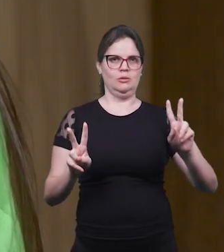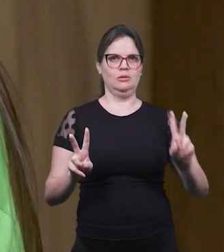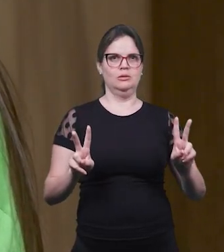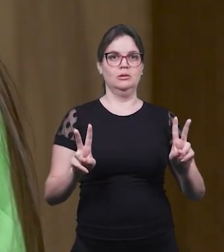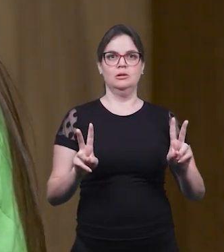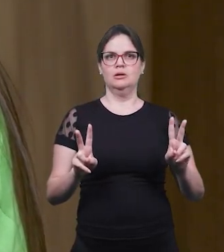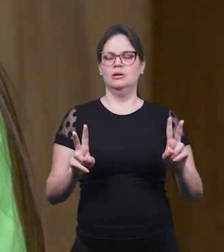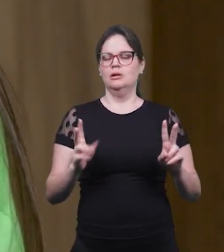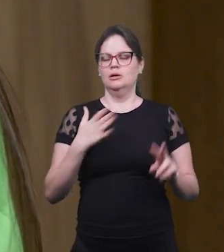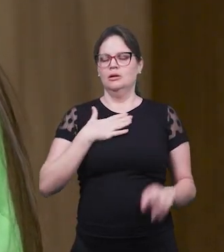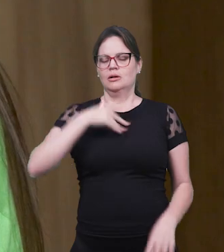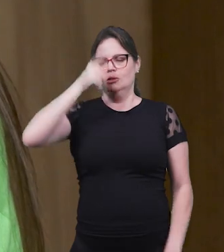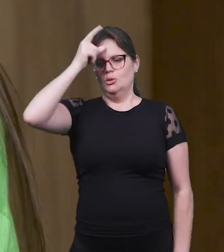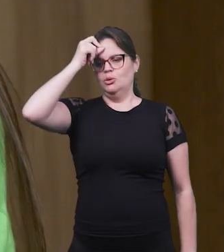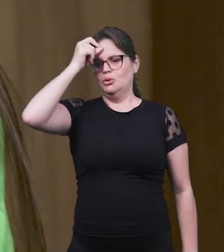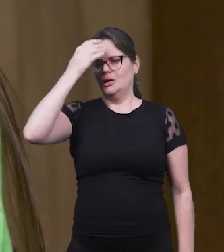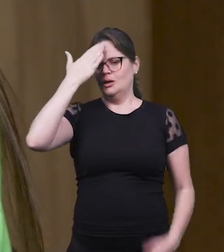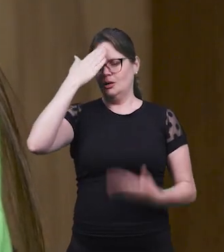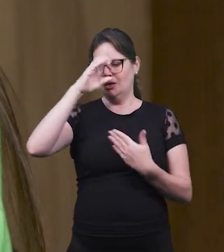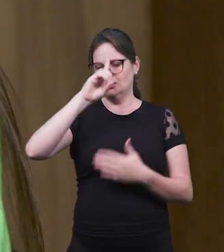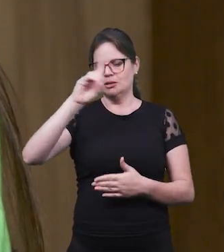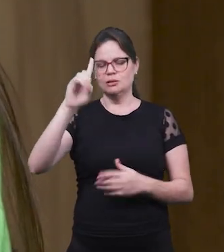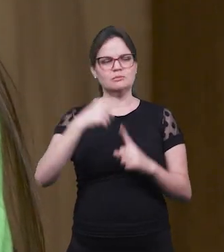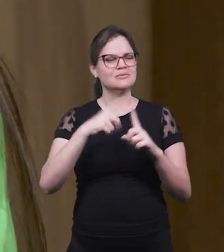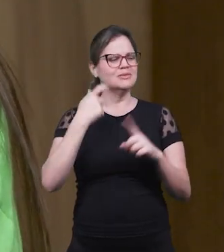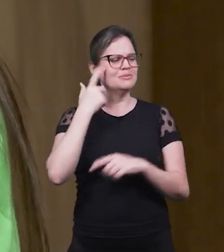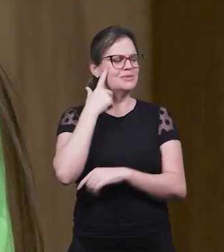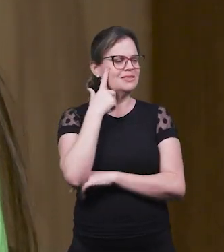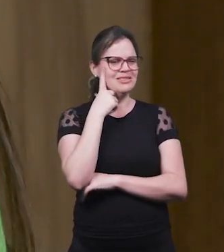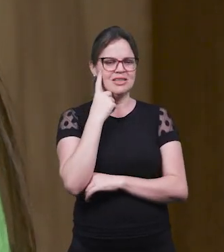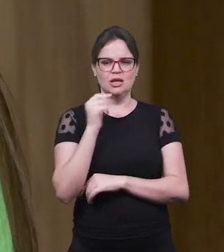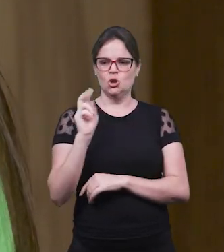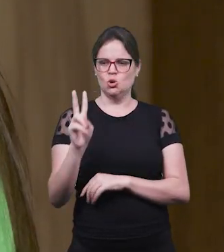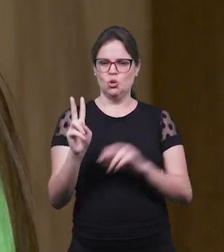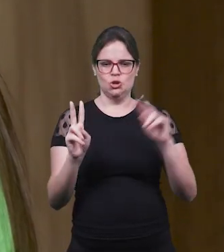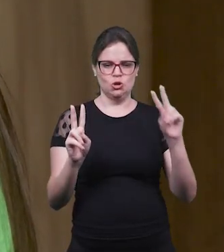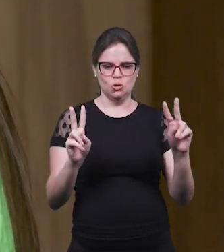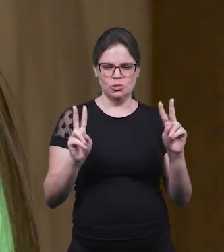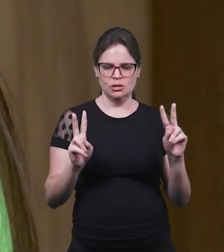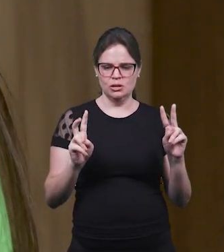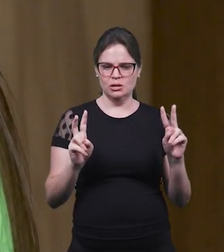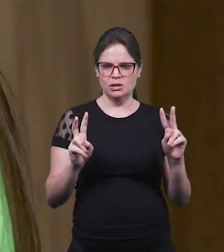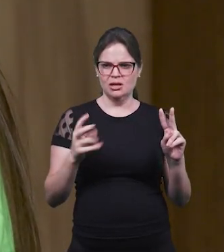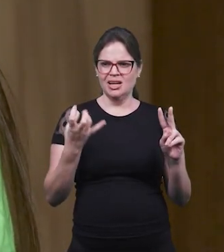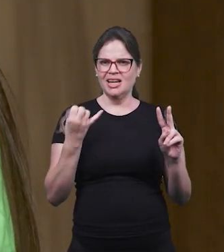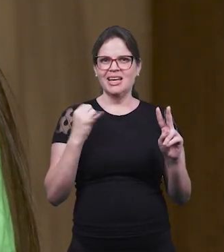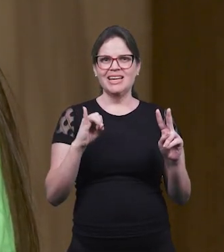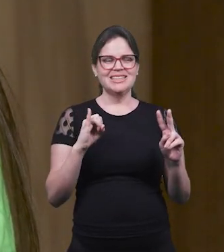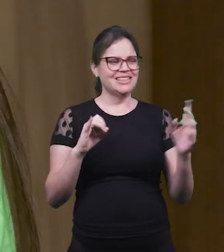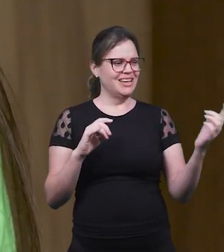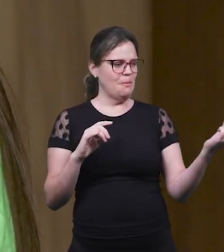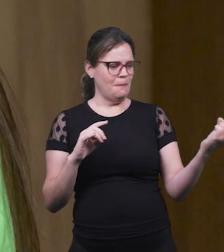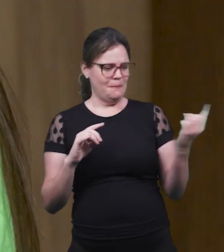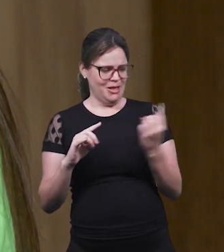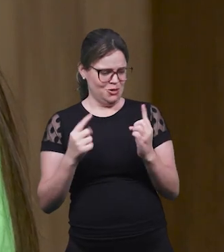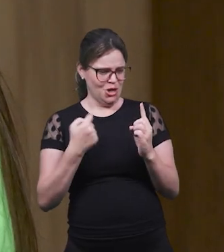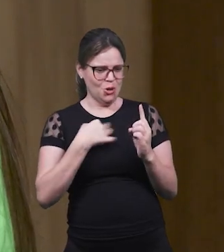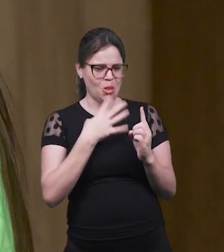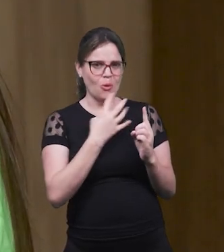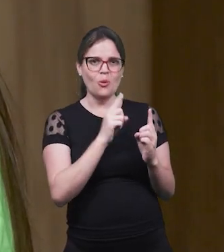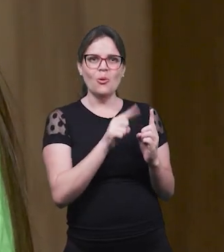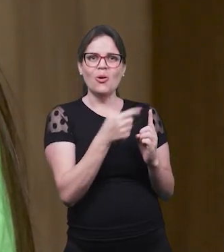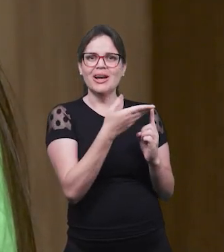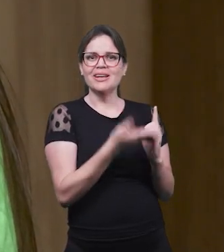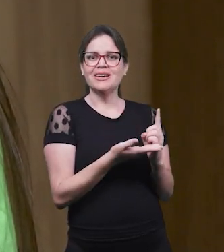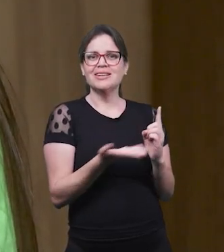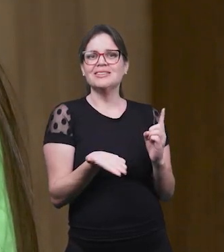Aí eu falei, graças a Deus, mas eu pensei assim, Senhor, a prova vai ser em dupla, mas e se cair alguém comigo que eu não conheço esse pessoal,